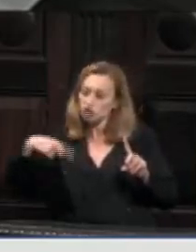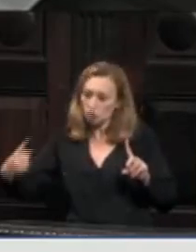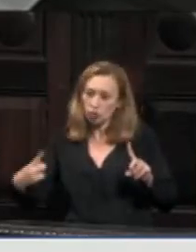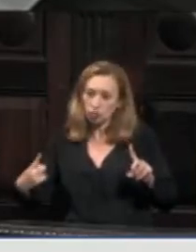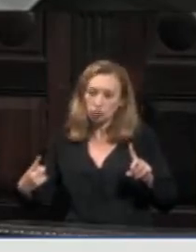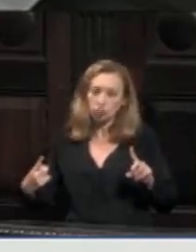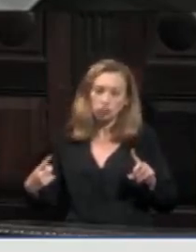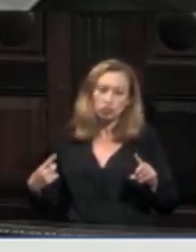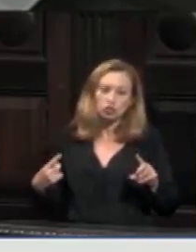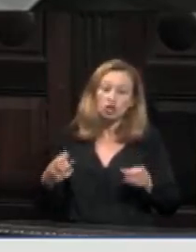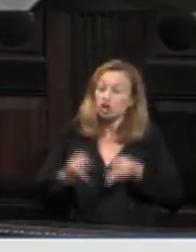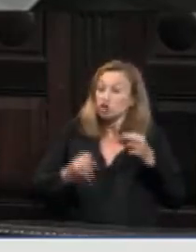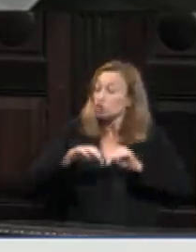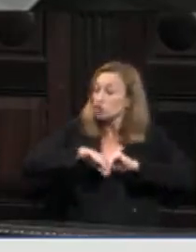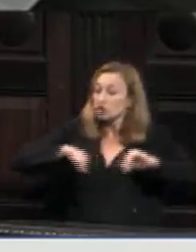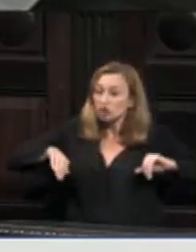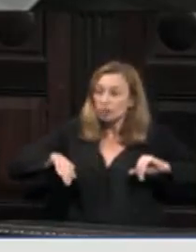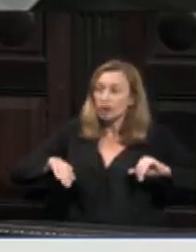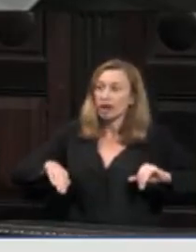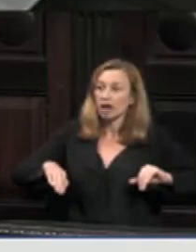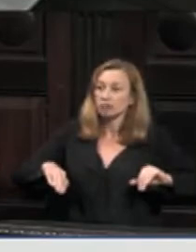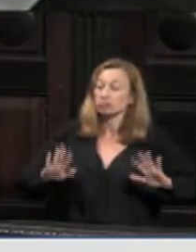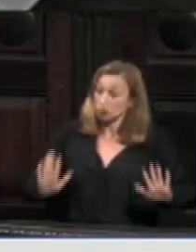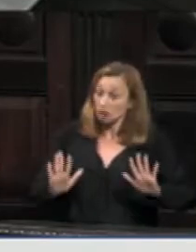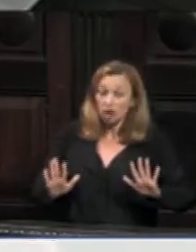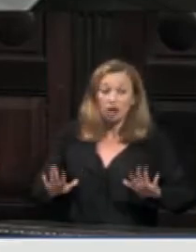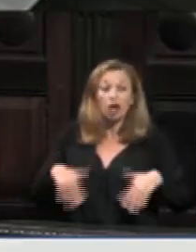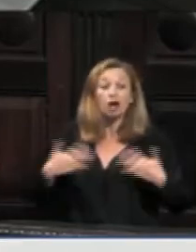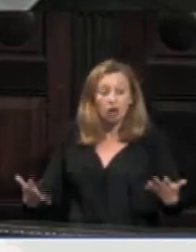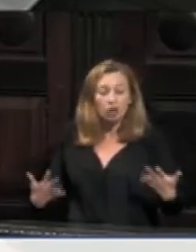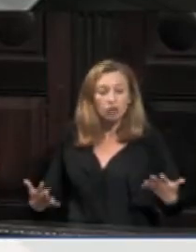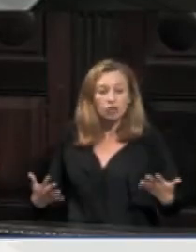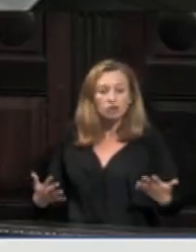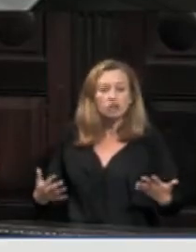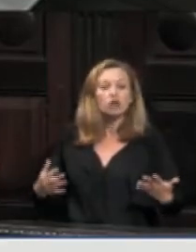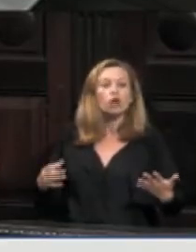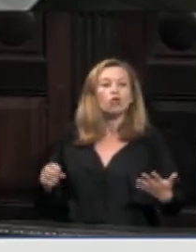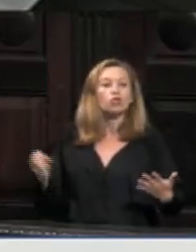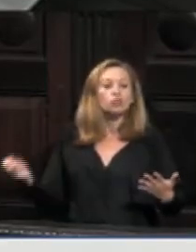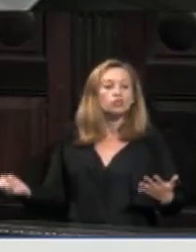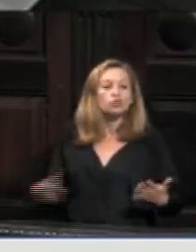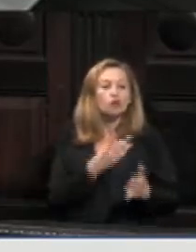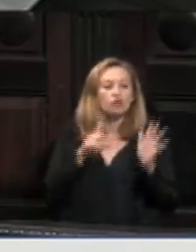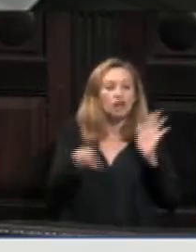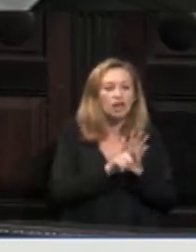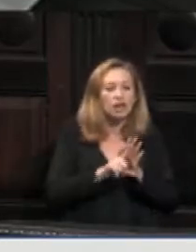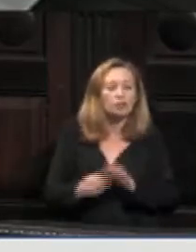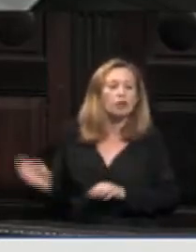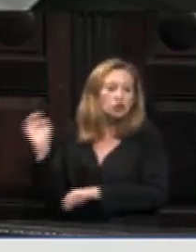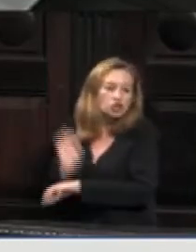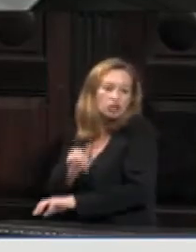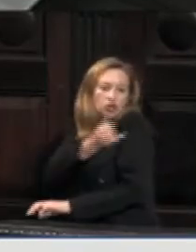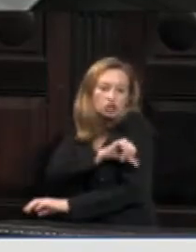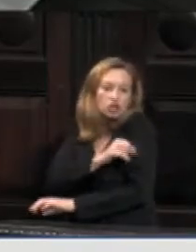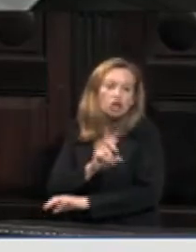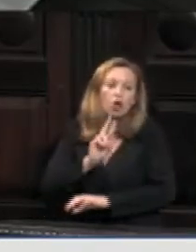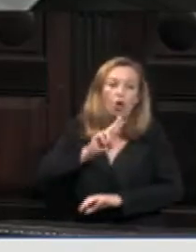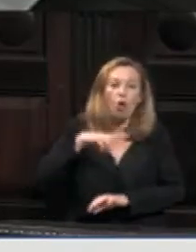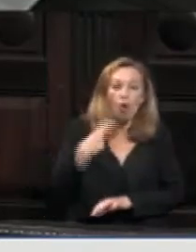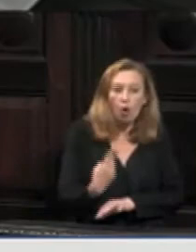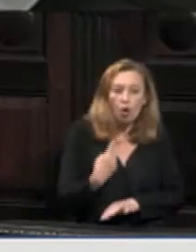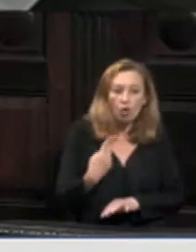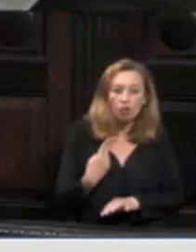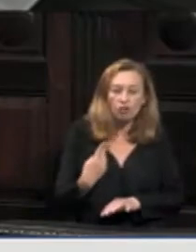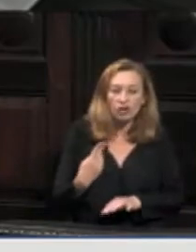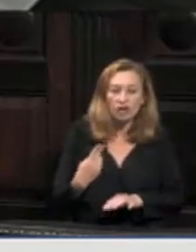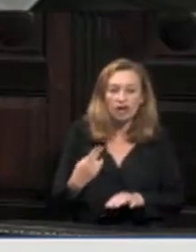gente estabelece aqui um novo patamar para a política no estado do Rio de Janeiro, ou então a gente vai continuar batendo palma para maluco dançar